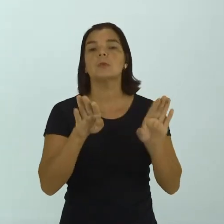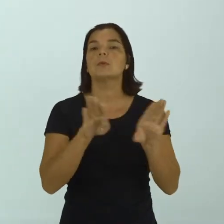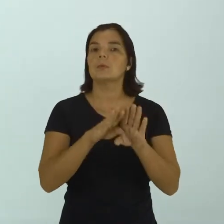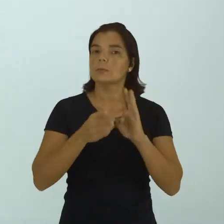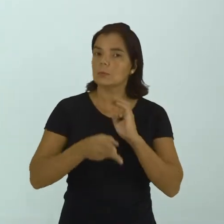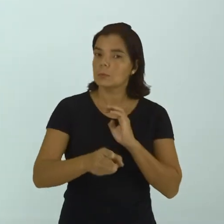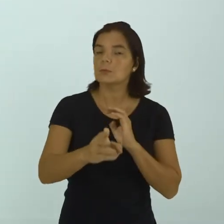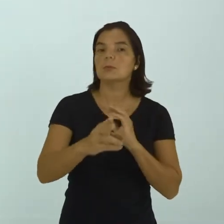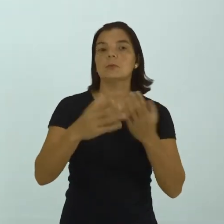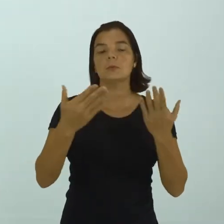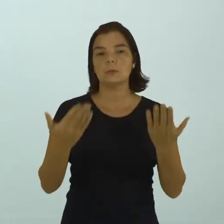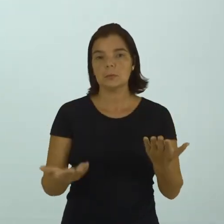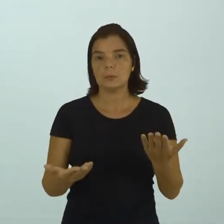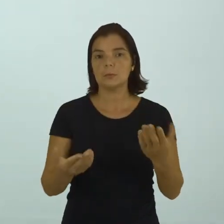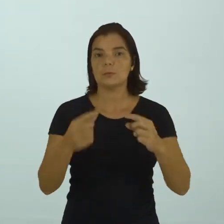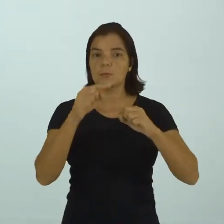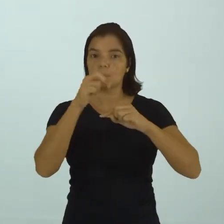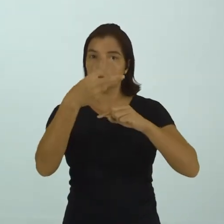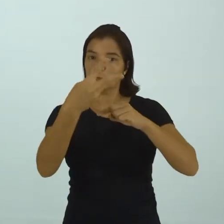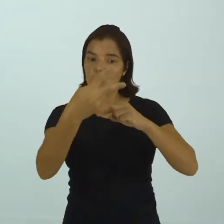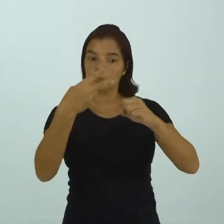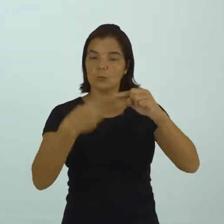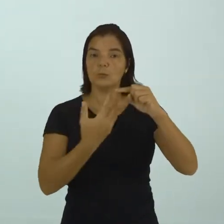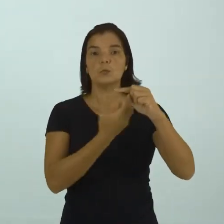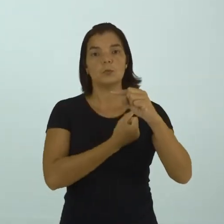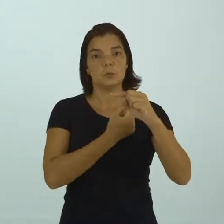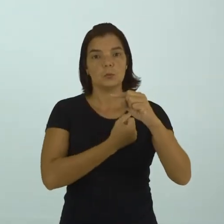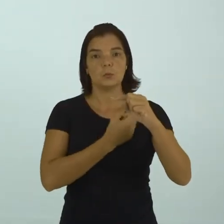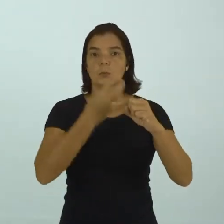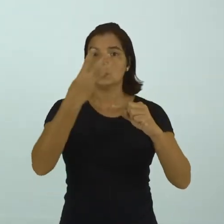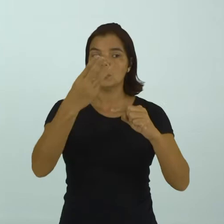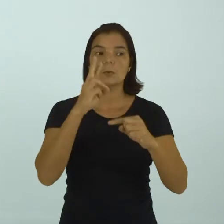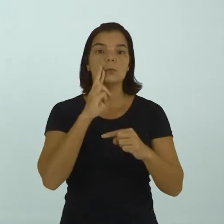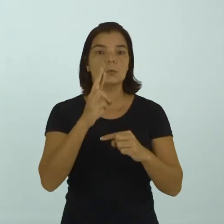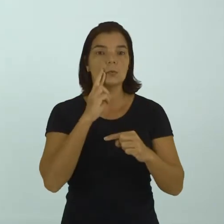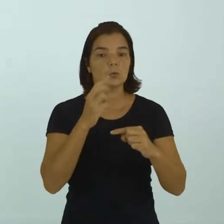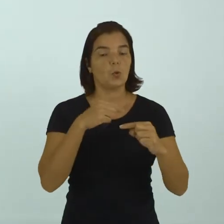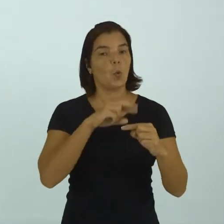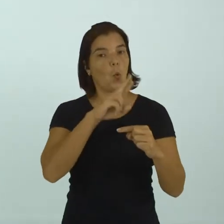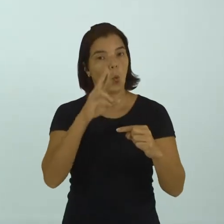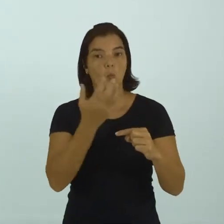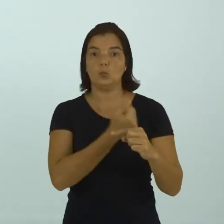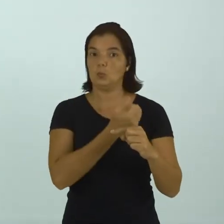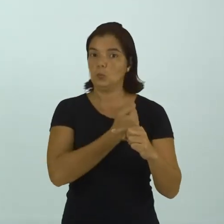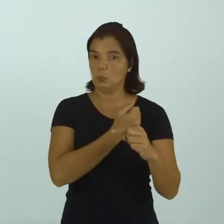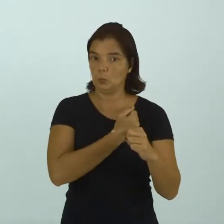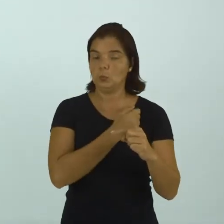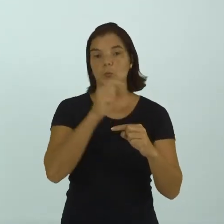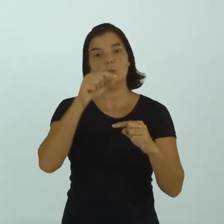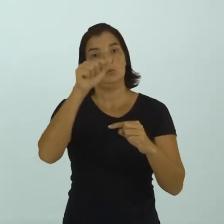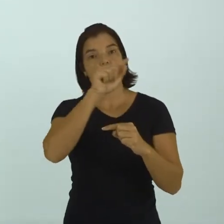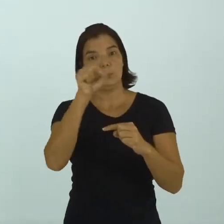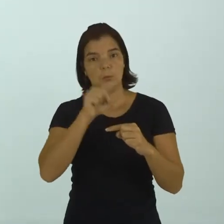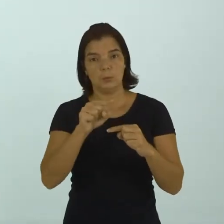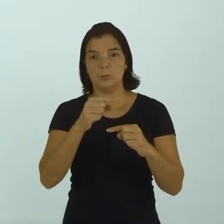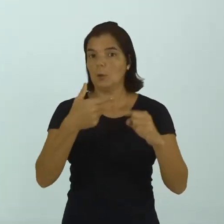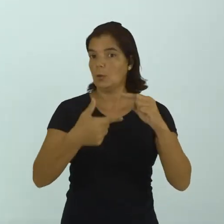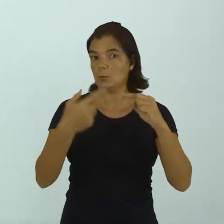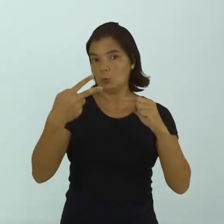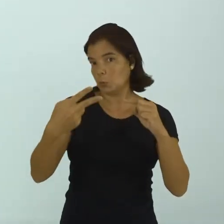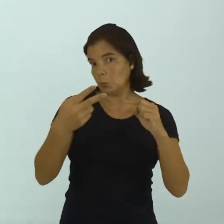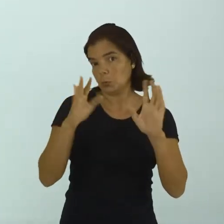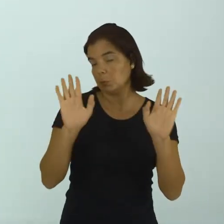casas continuam. Então, quando você divide dois números inteiros, você tem três opções. Ou dá um número inteiro, 8 para 4, por exemplo, dá 2 e